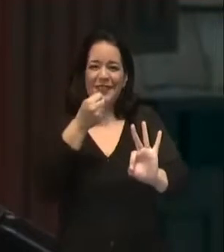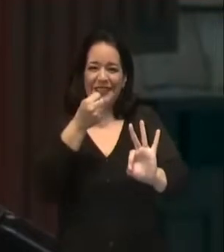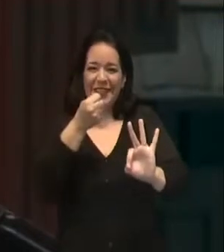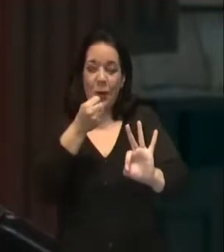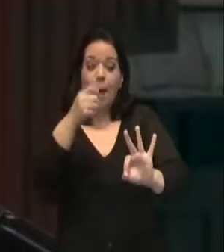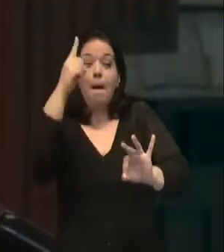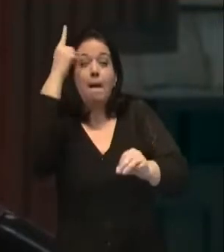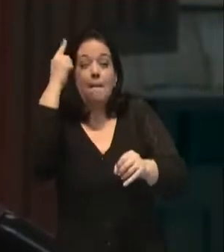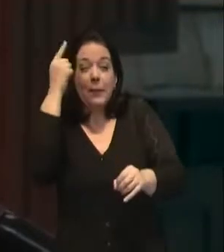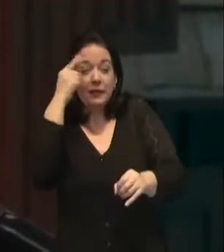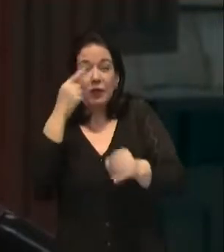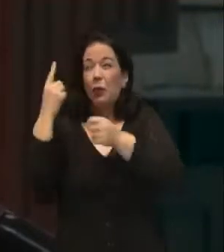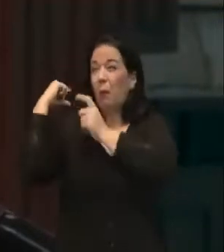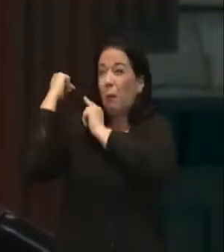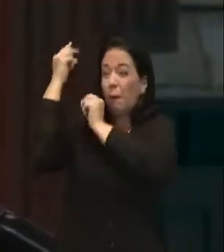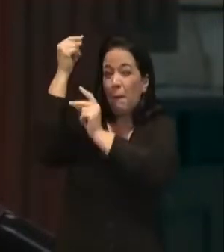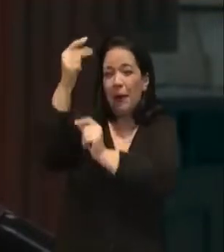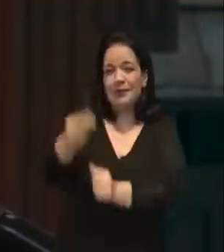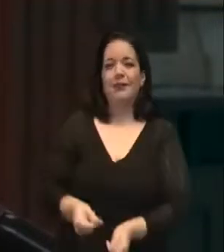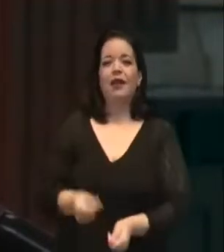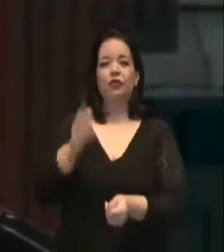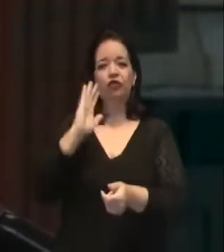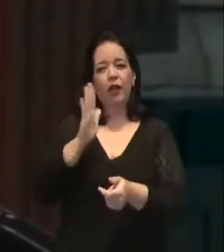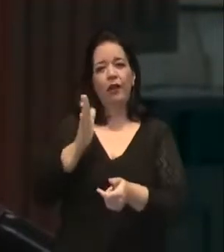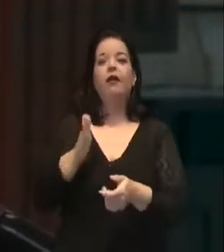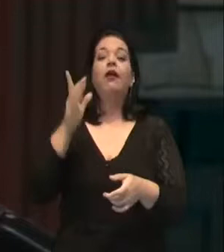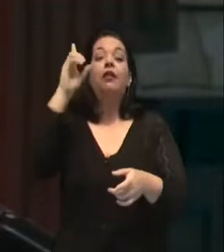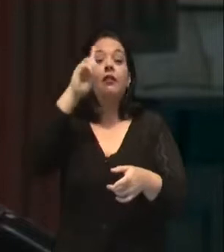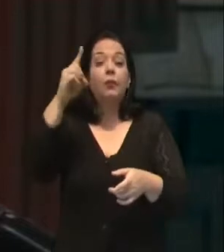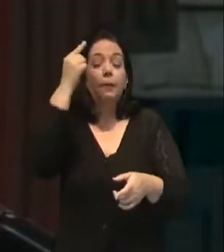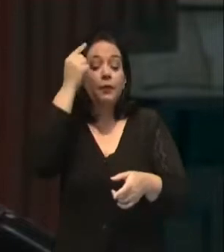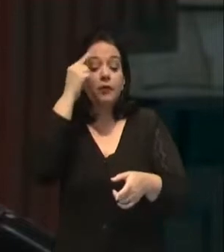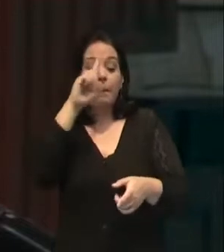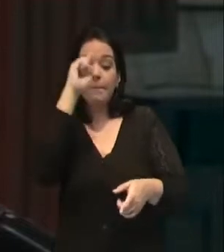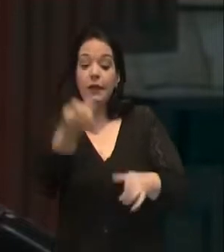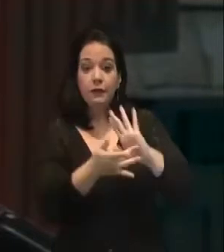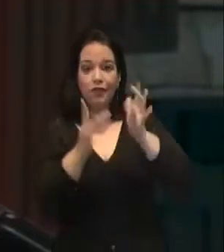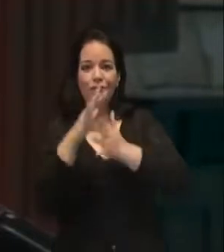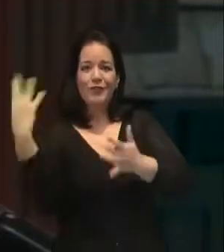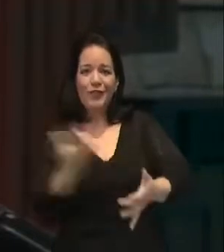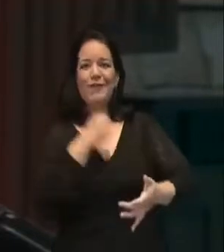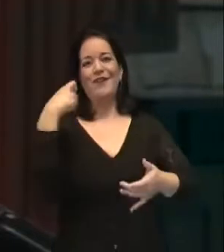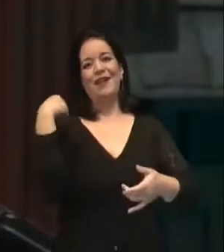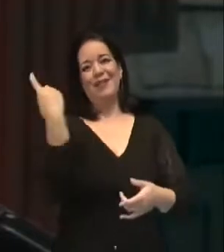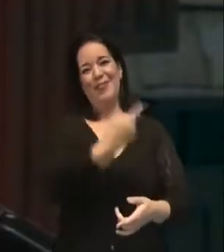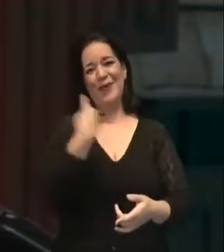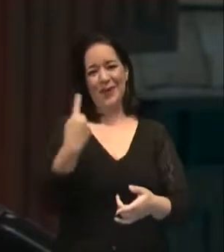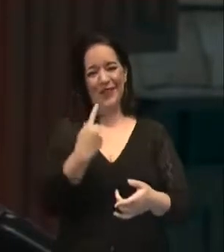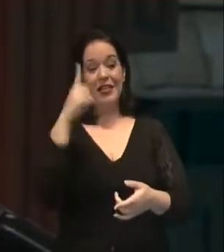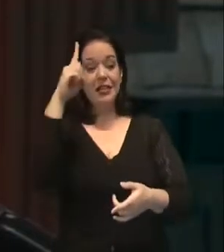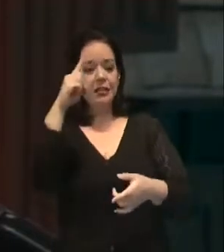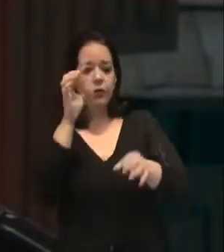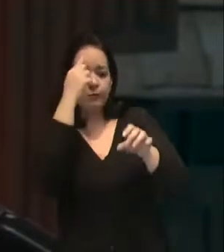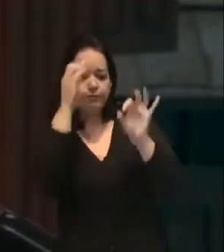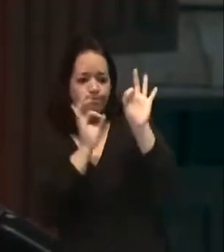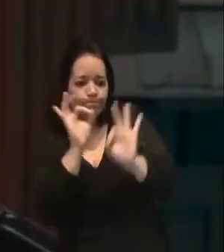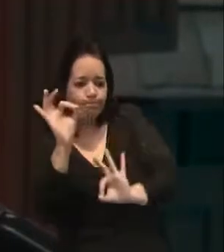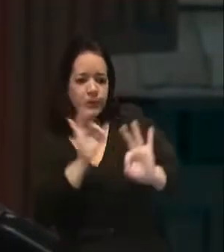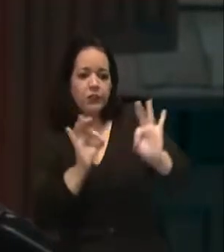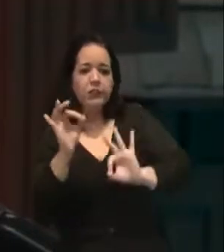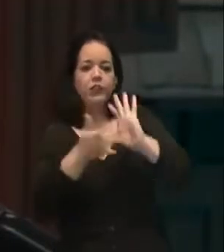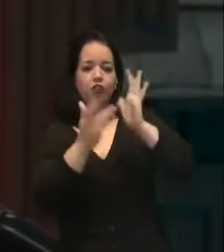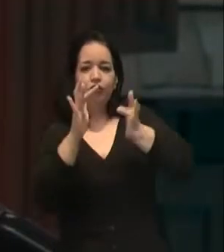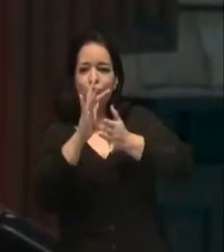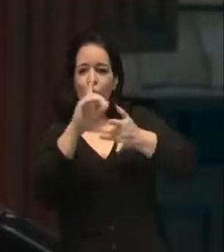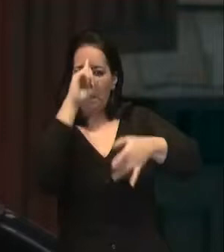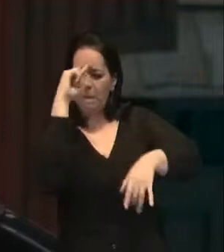nessas cartas que nós chamamos, as cartas da prisão são também chamadas cartas cristológicas. Paulo